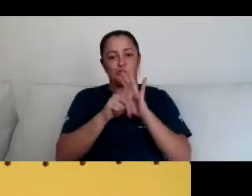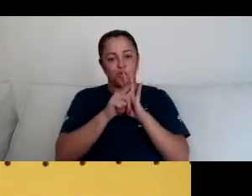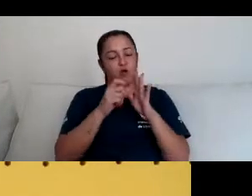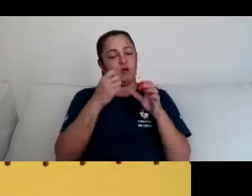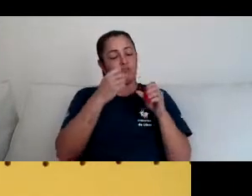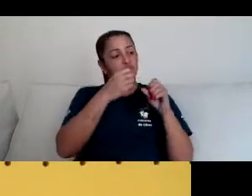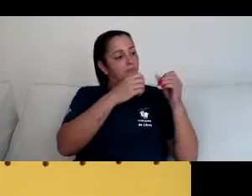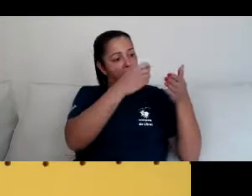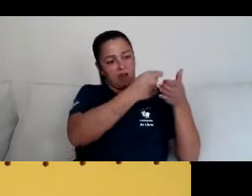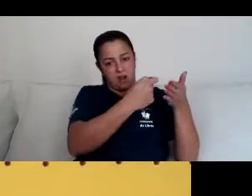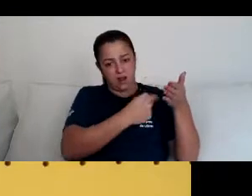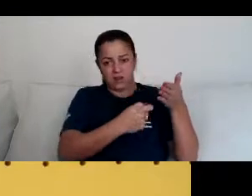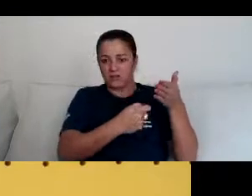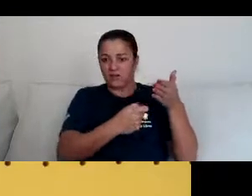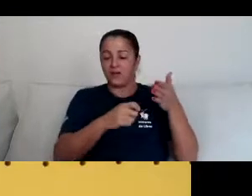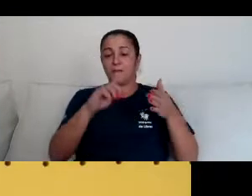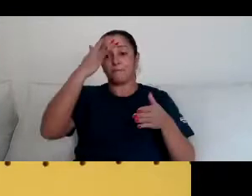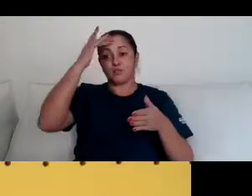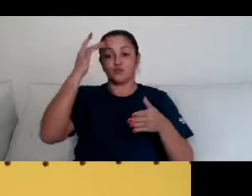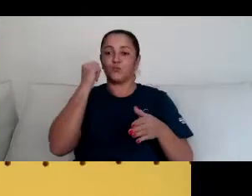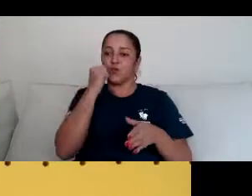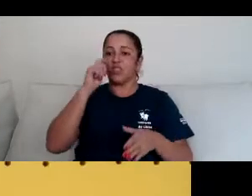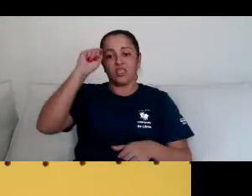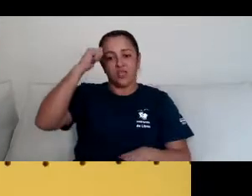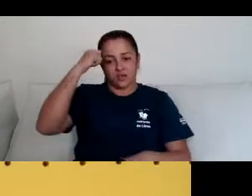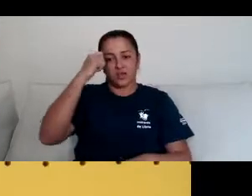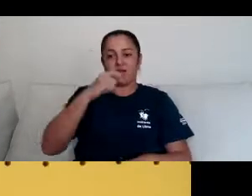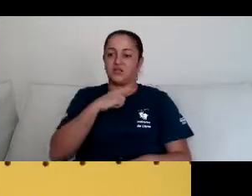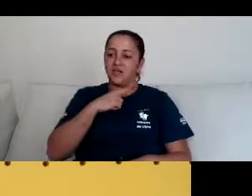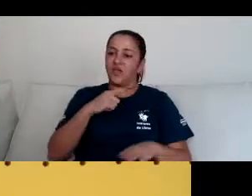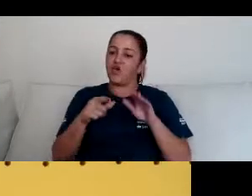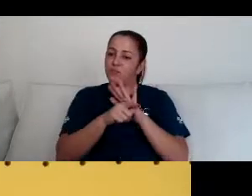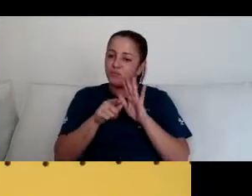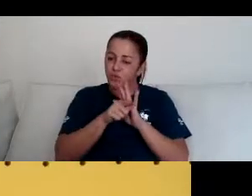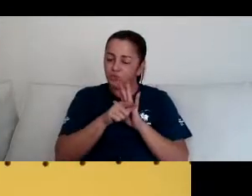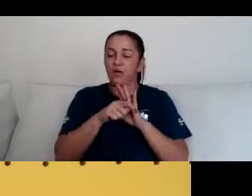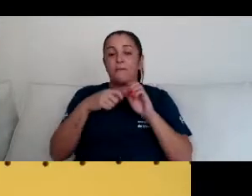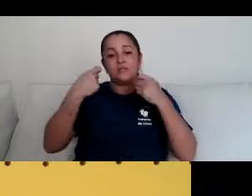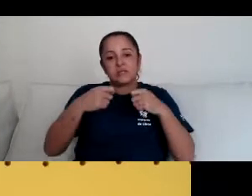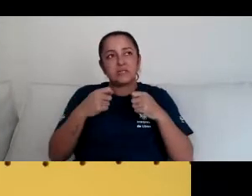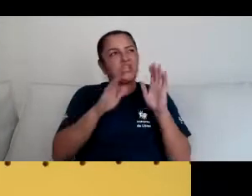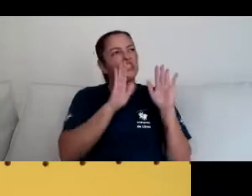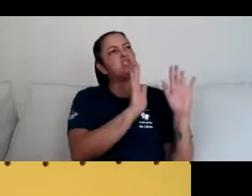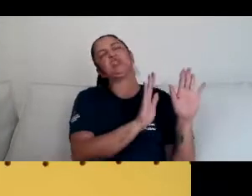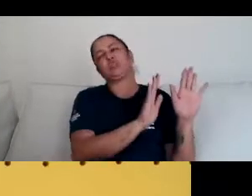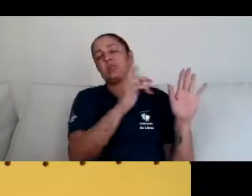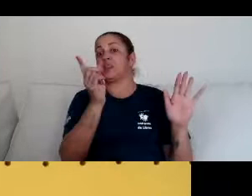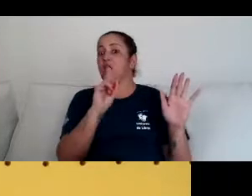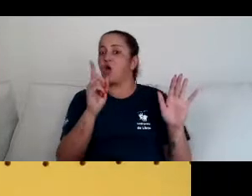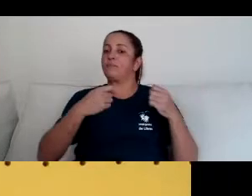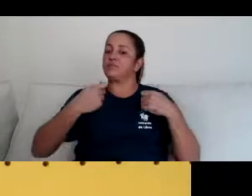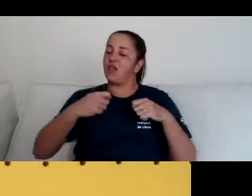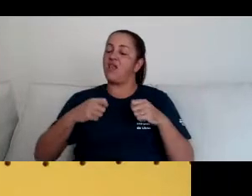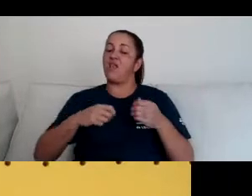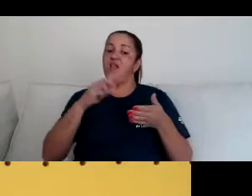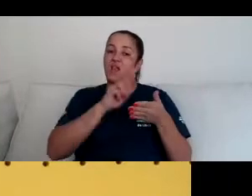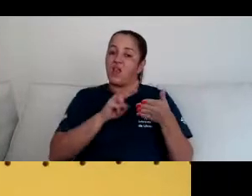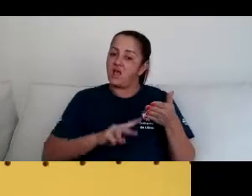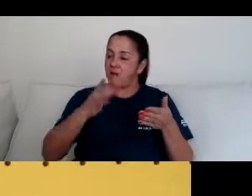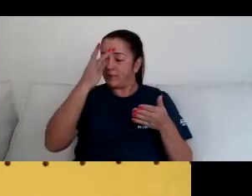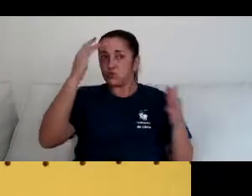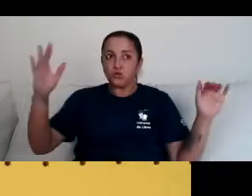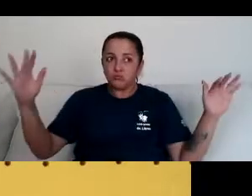que não bastava apenas os livros estarem no acervo, eles teriam que ser lidos. Portanto, essas ações eram para chamar a atenção